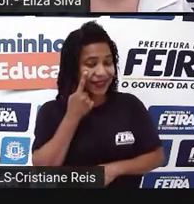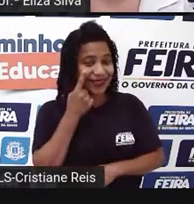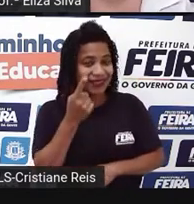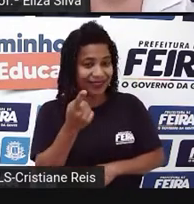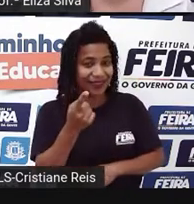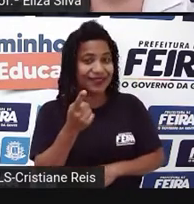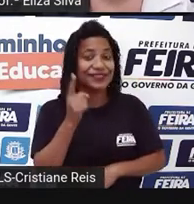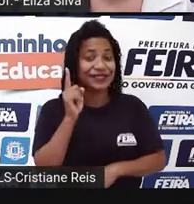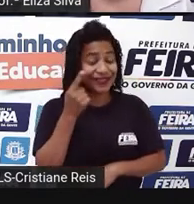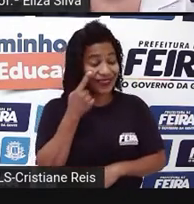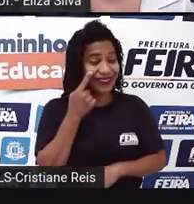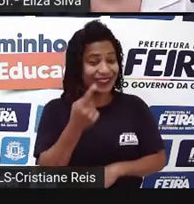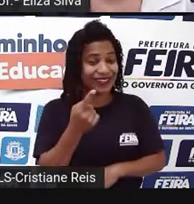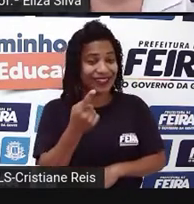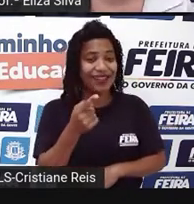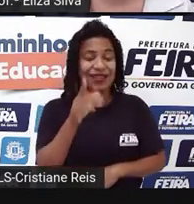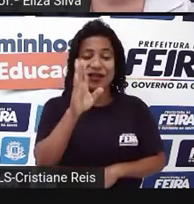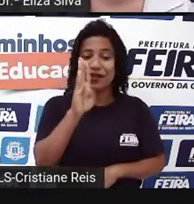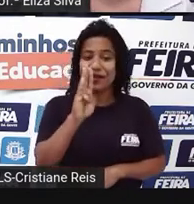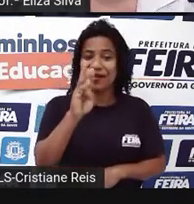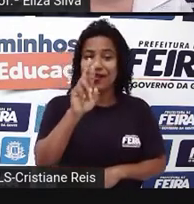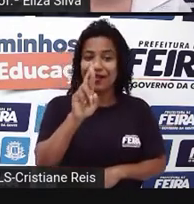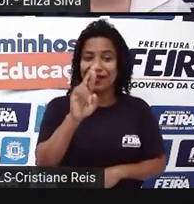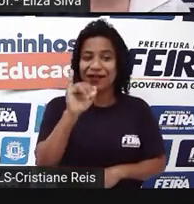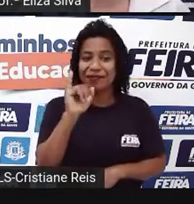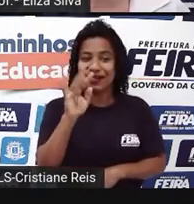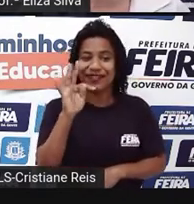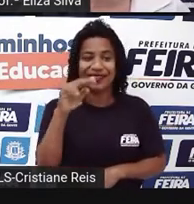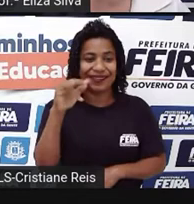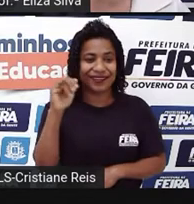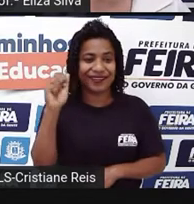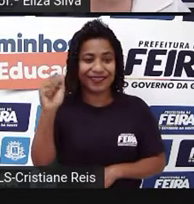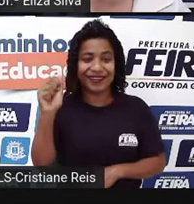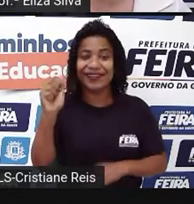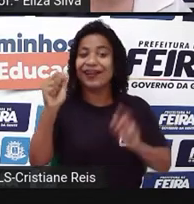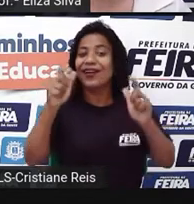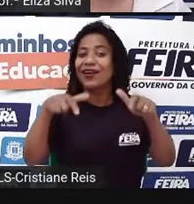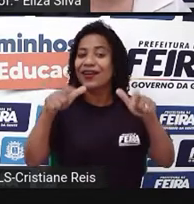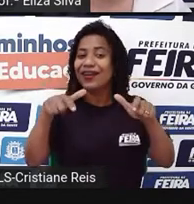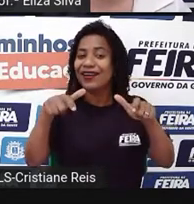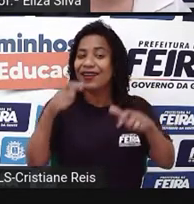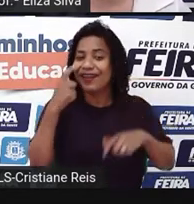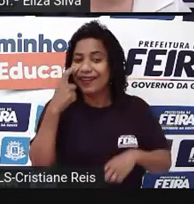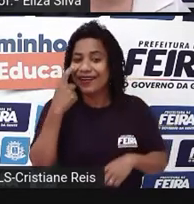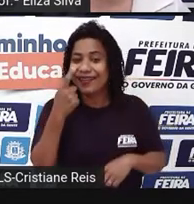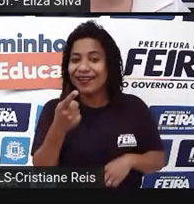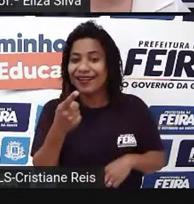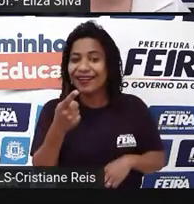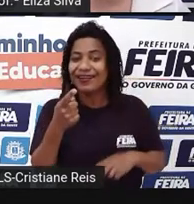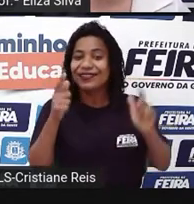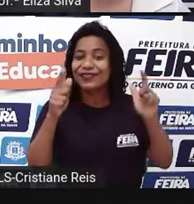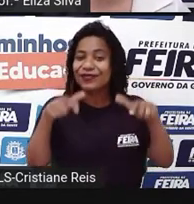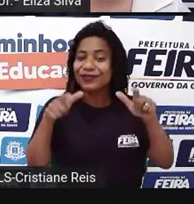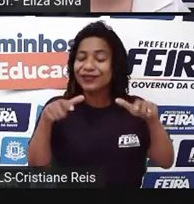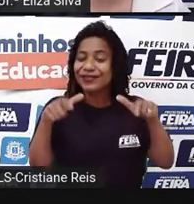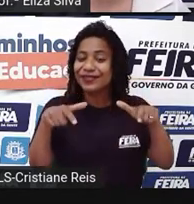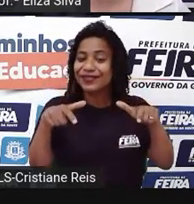é British, inglês, então ele só pode ser de... Vamos lá? Olha aqui.